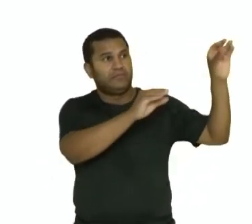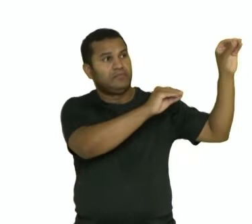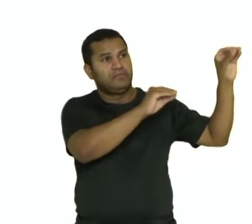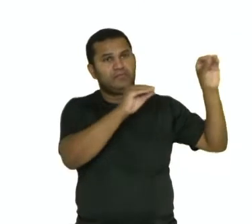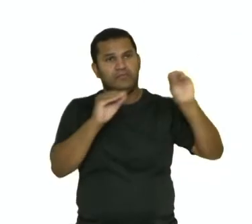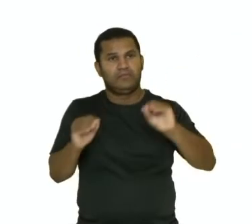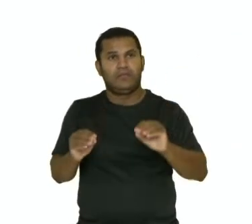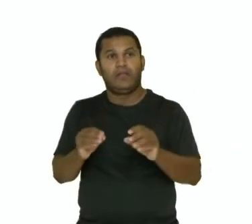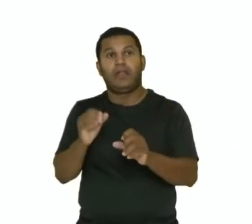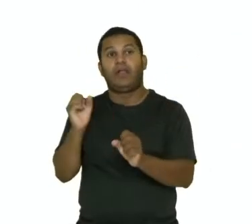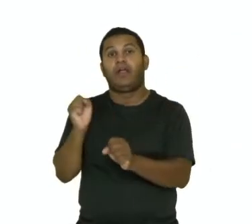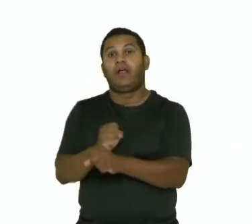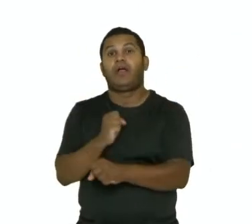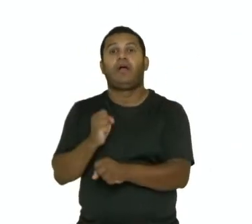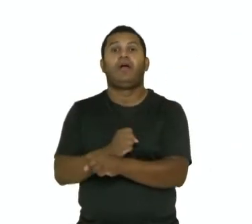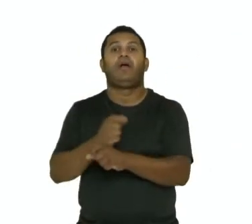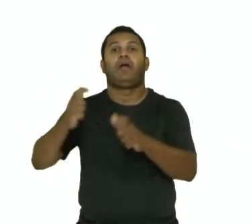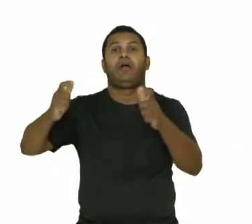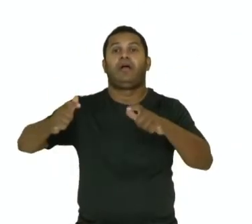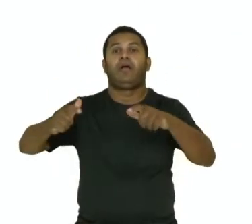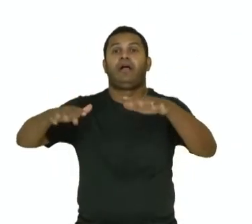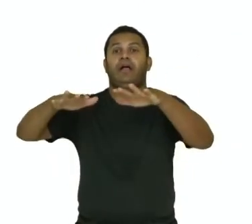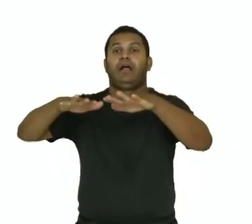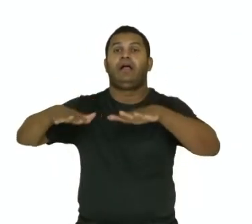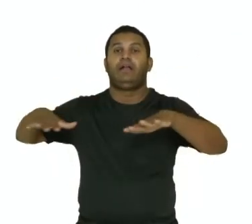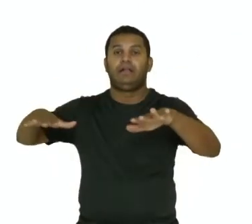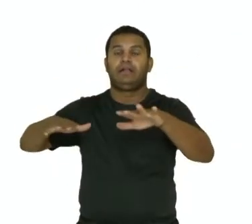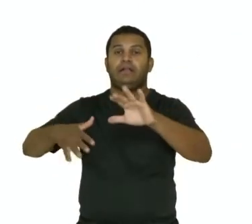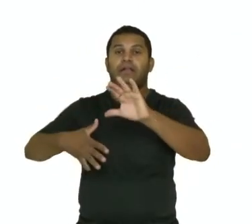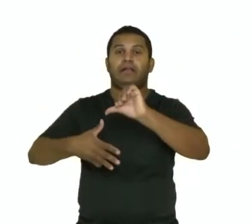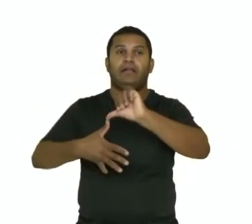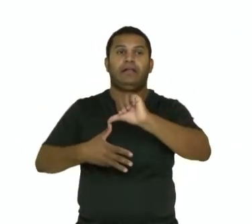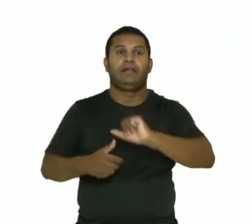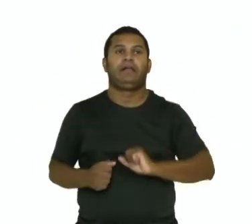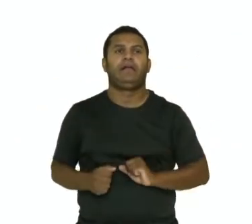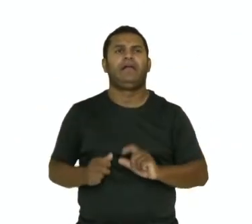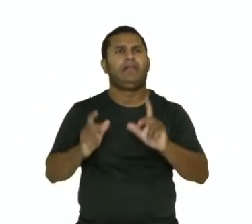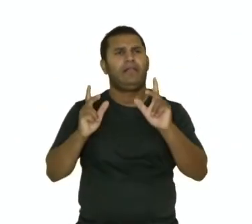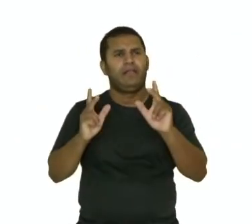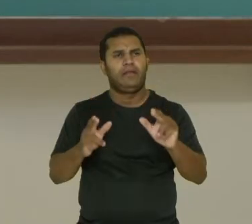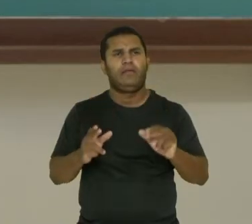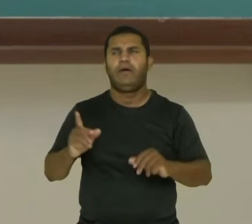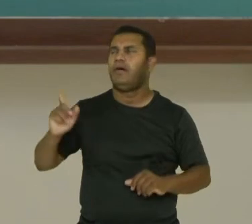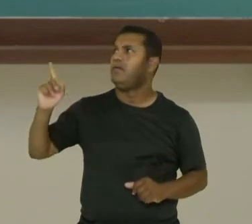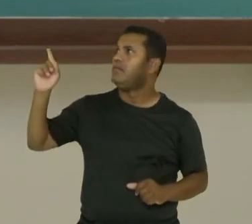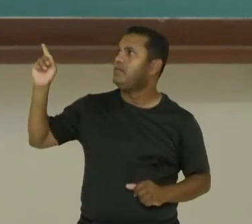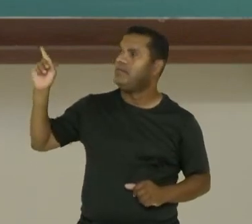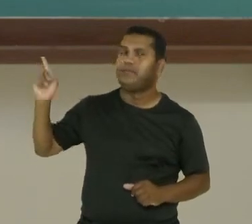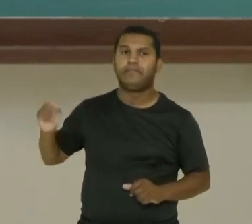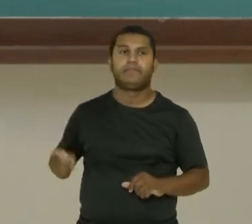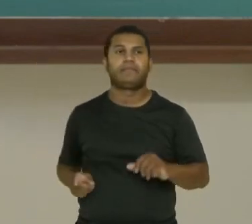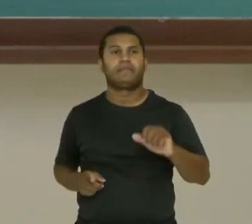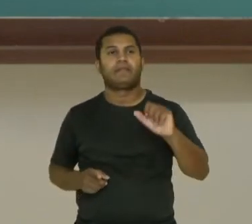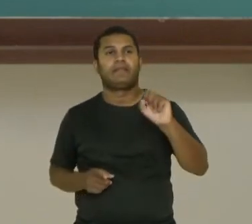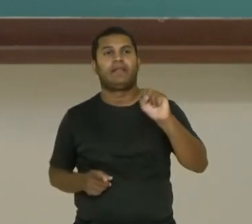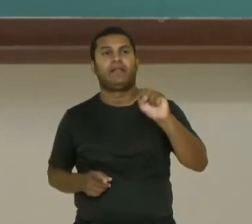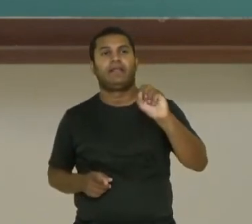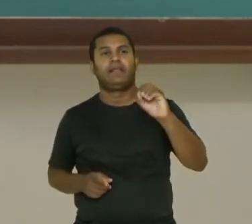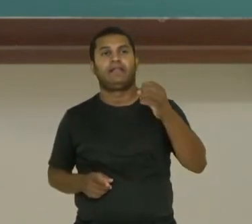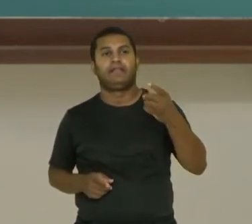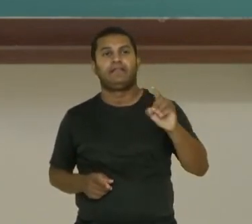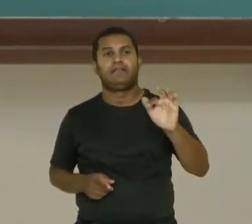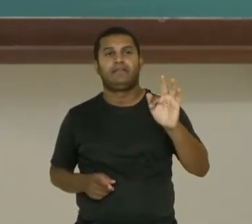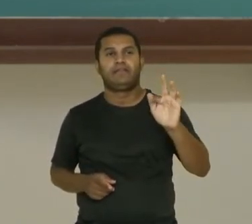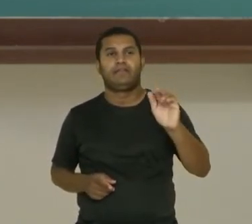Basílica e convento de Francisco de Jesus em Lima, no Peru, da mesma forma como aconteceu no Império Azteca. A